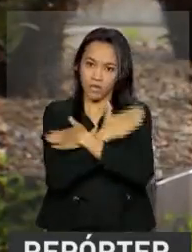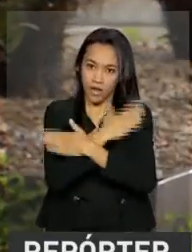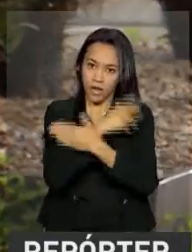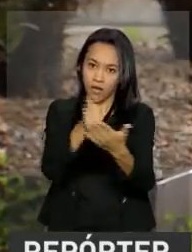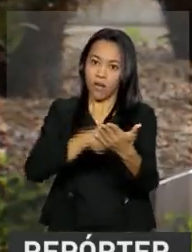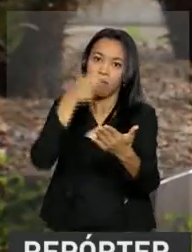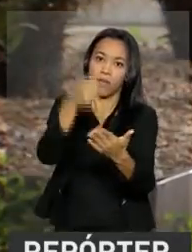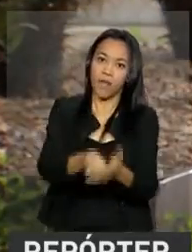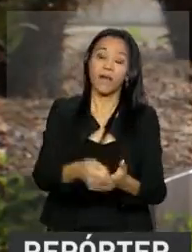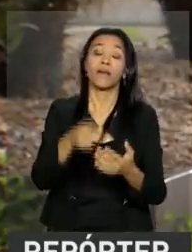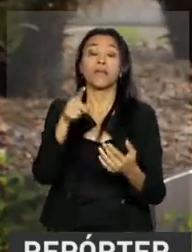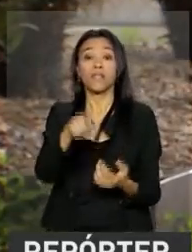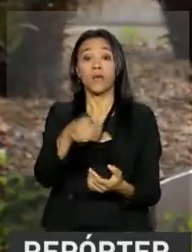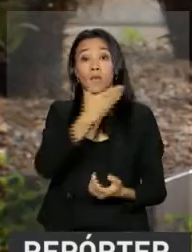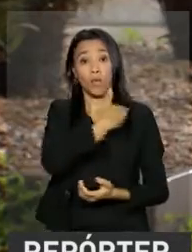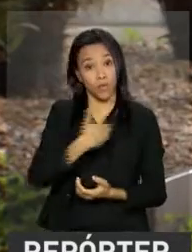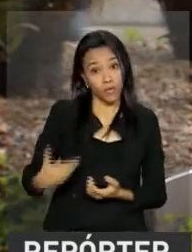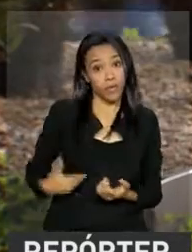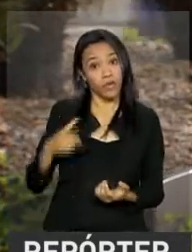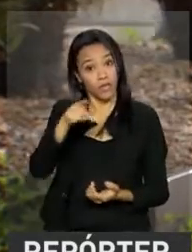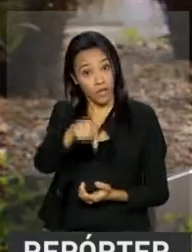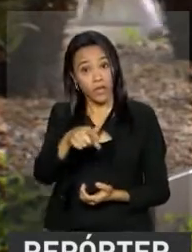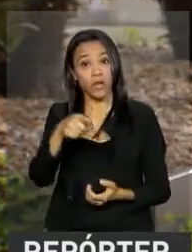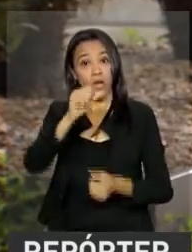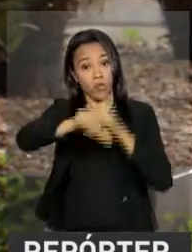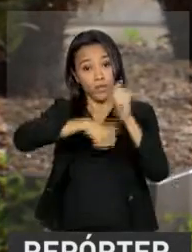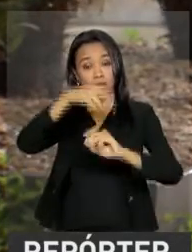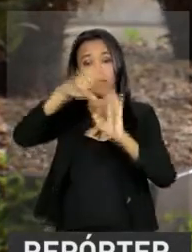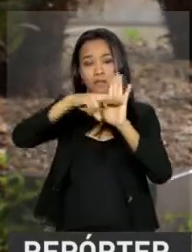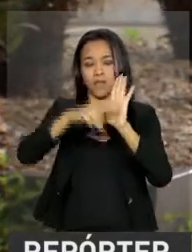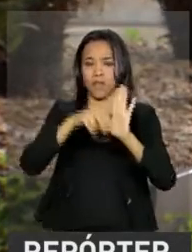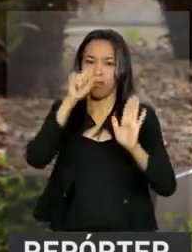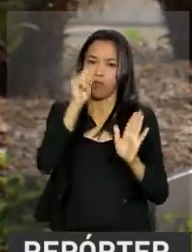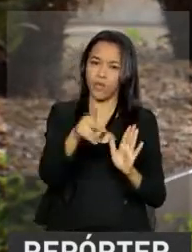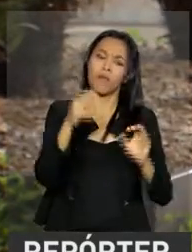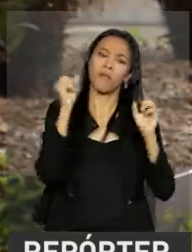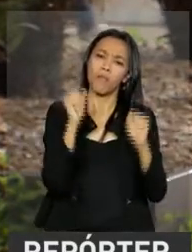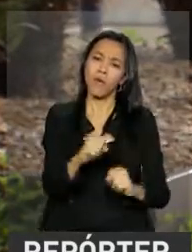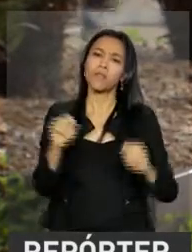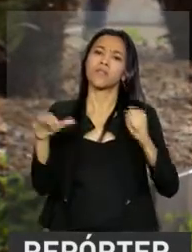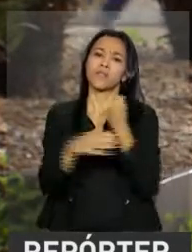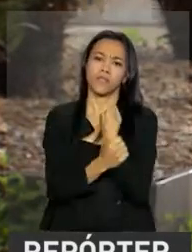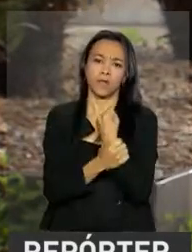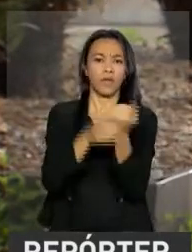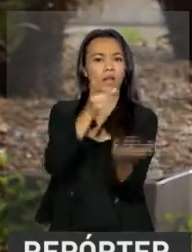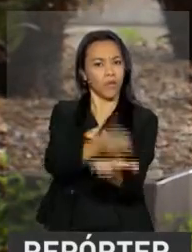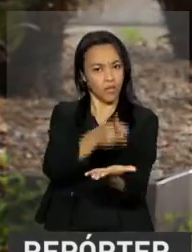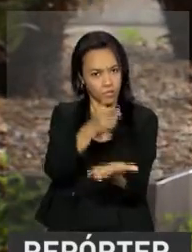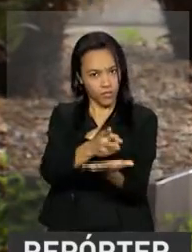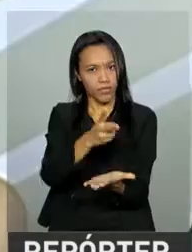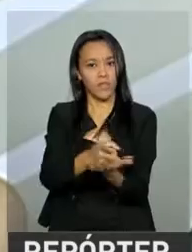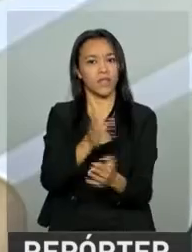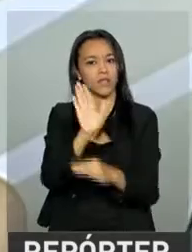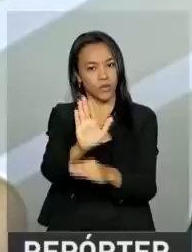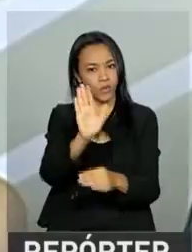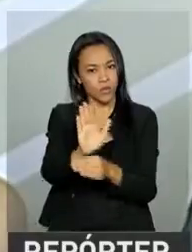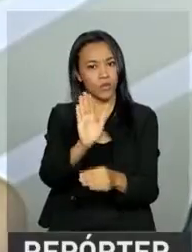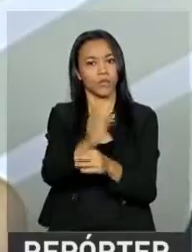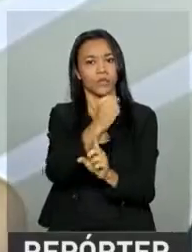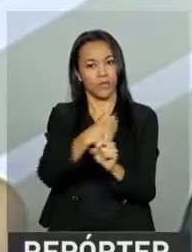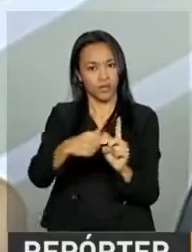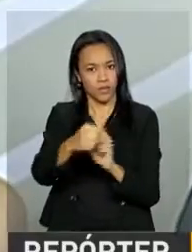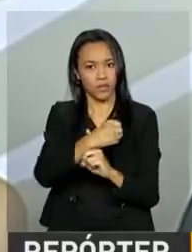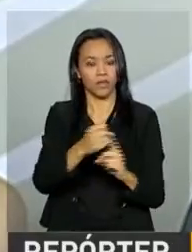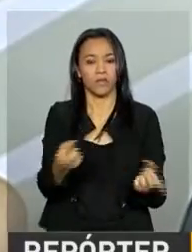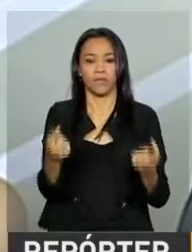A expectativa do governo é que, com a reforma da Previdência, ele possa garantir a manutenção desses benefícios. Temos mais pessoas